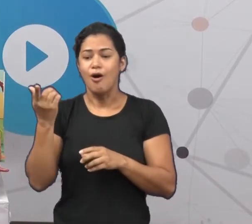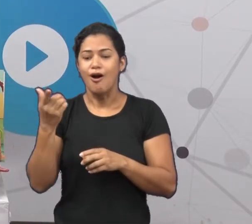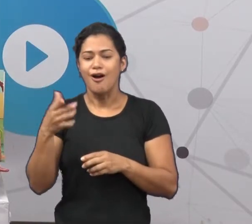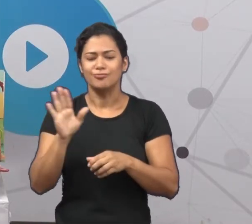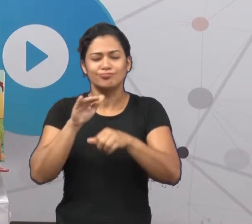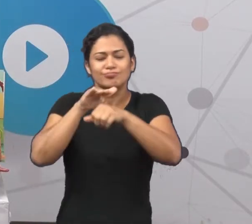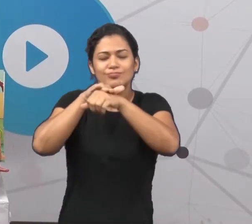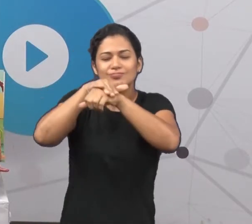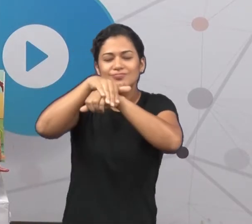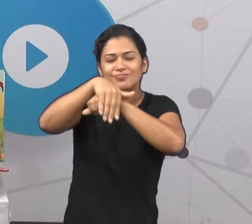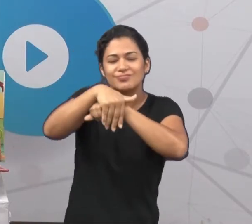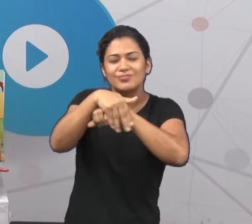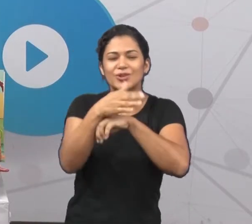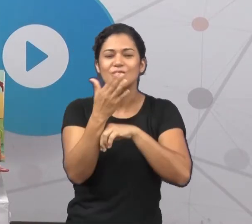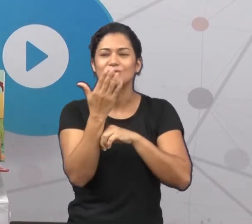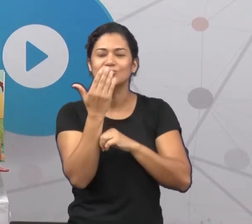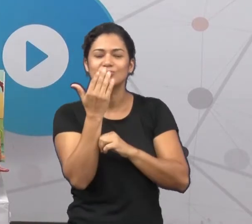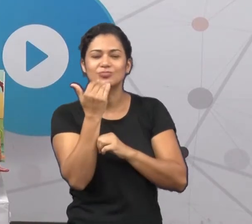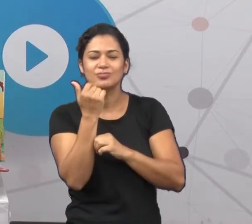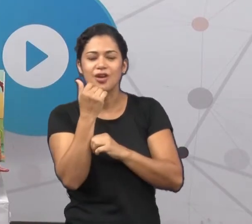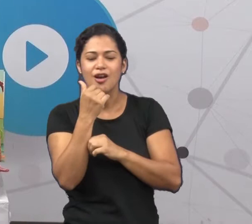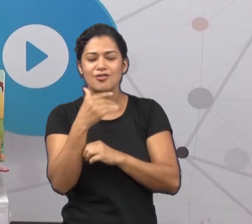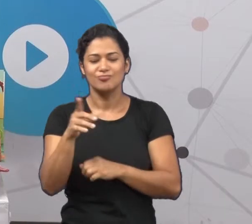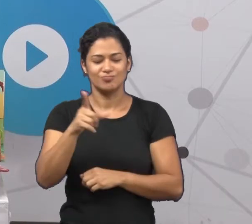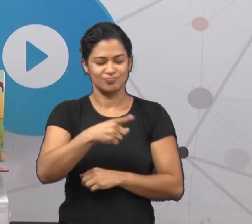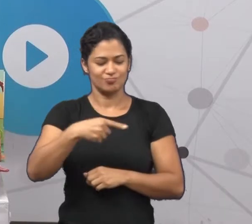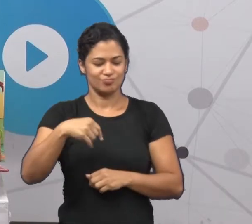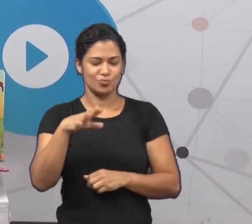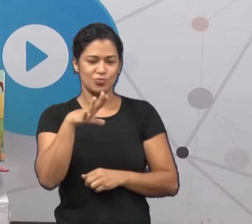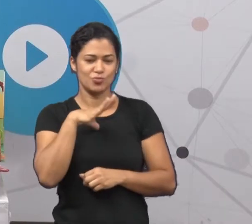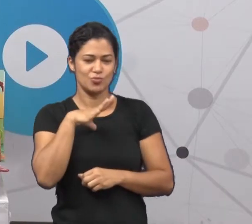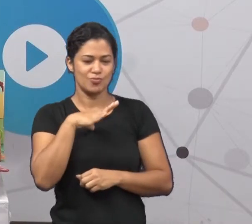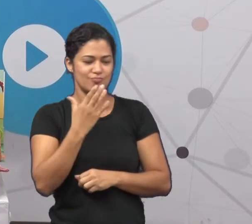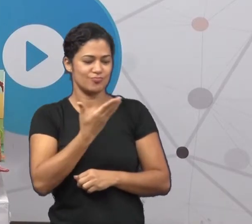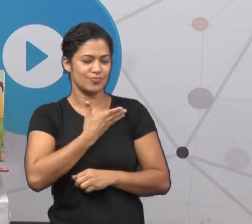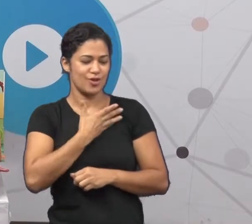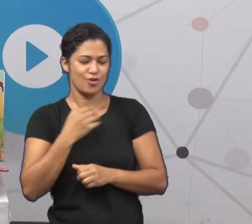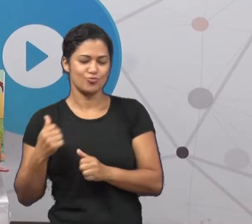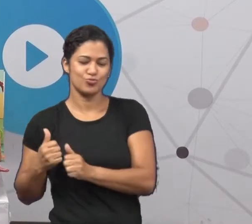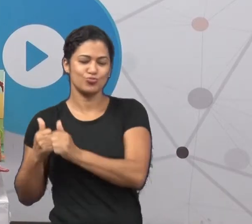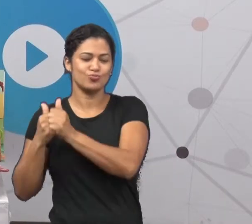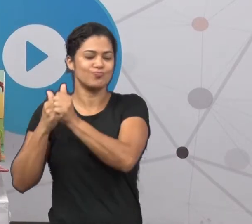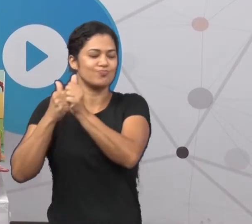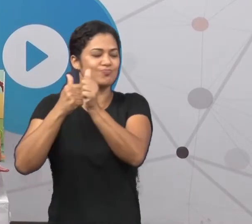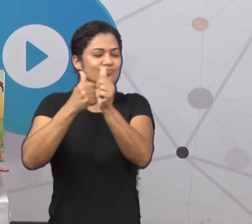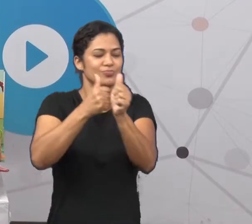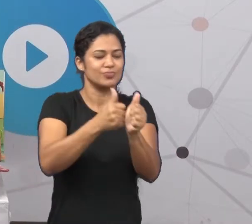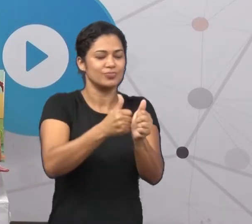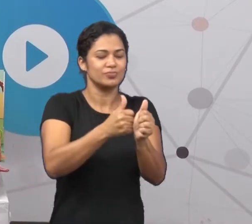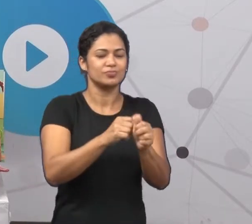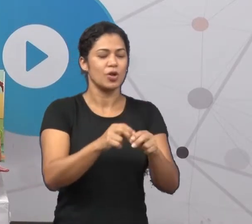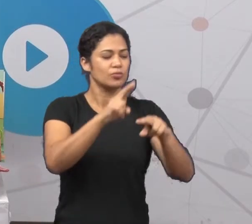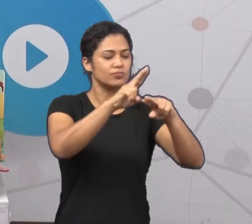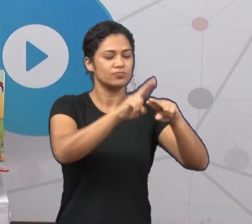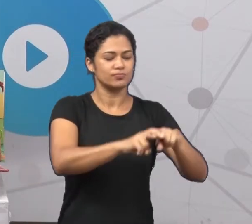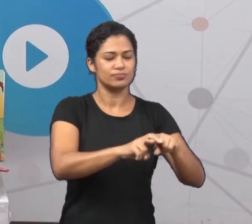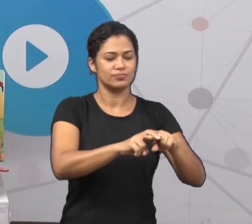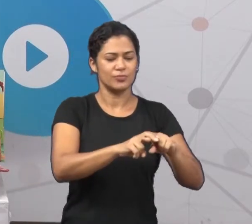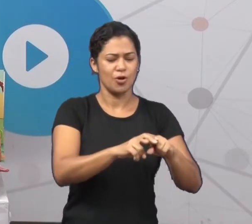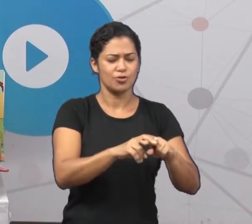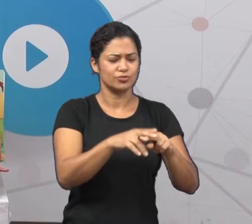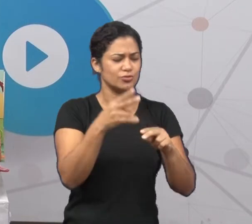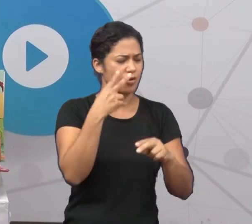hora do jantar. E o rato da cidade conduziu o amigo até a sala de jantar, aonde